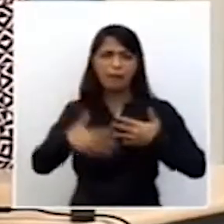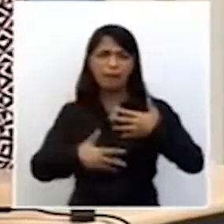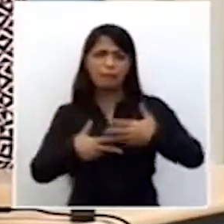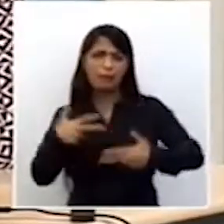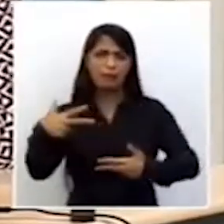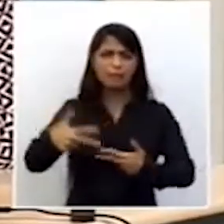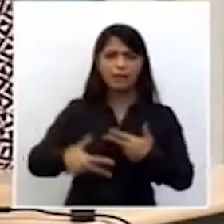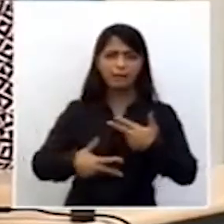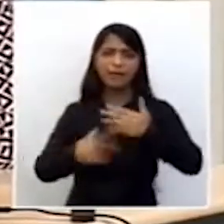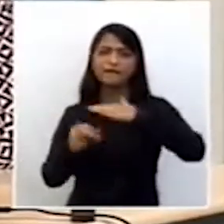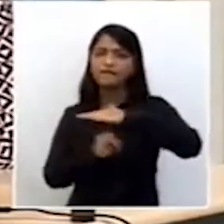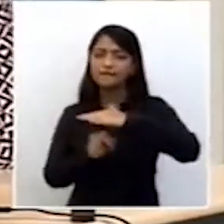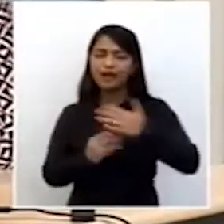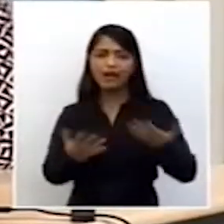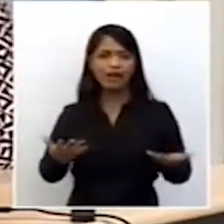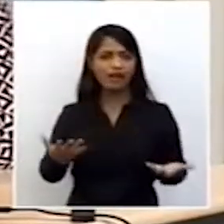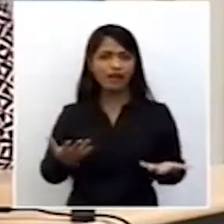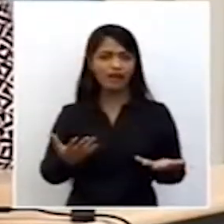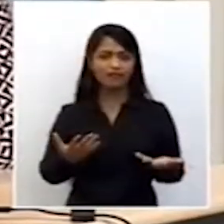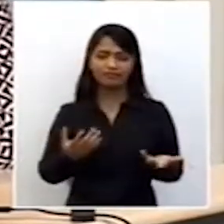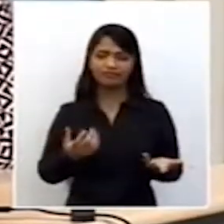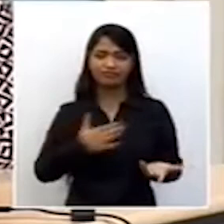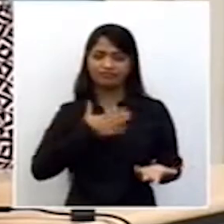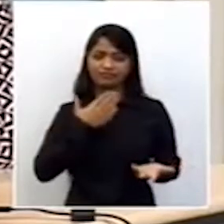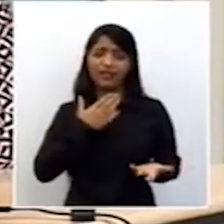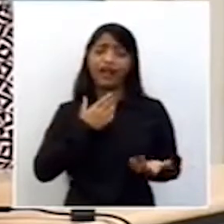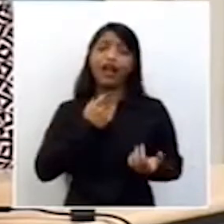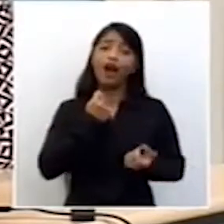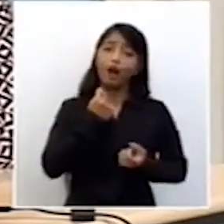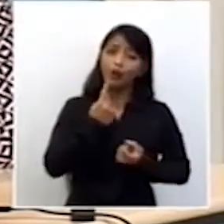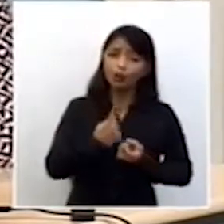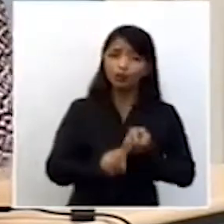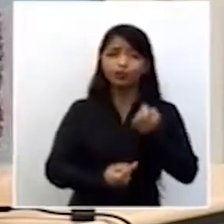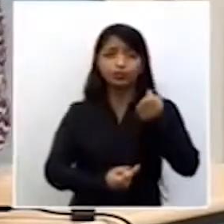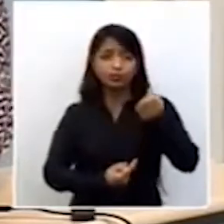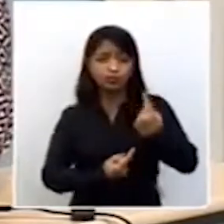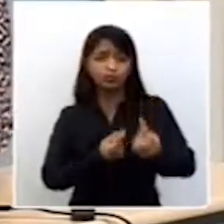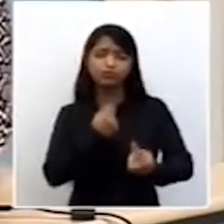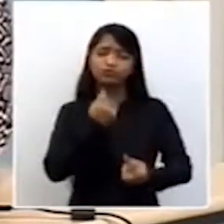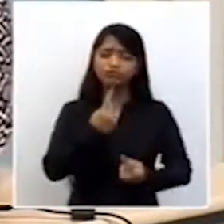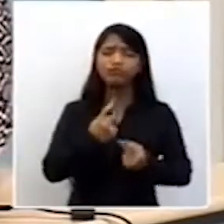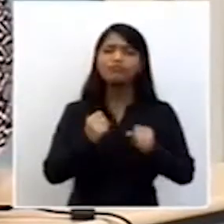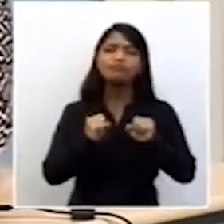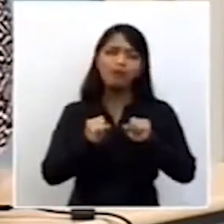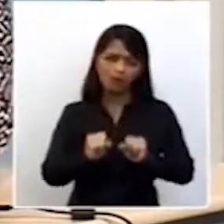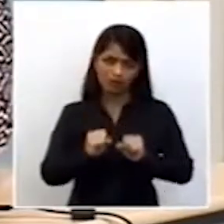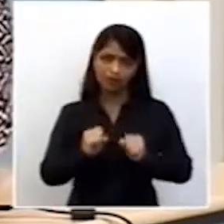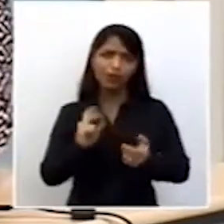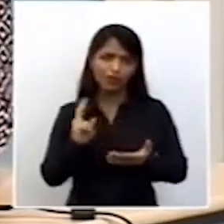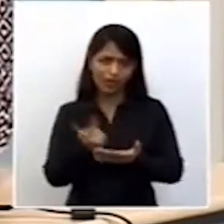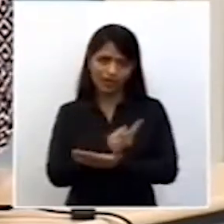tão informalmente. Pode ser que aconteça algumas vezes? Pode ser. Inclusive, é uma maneira